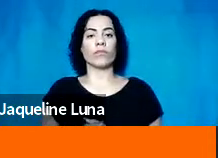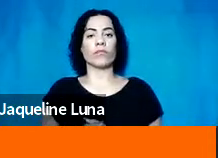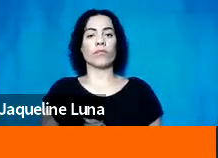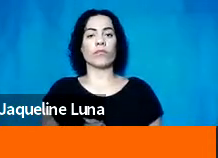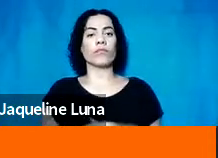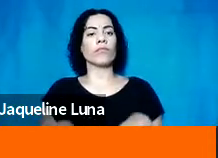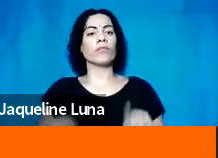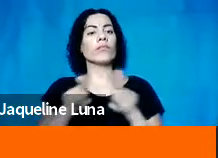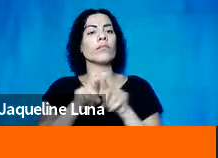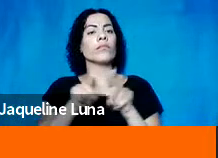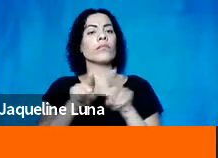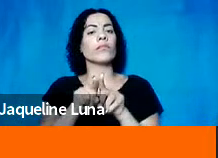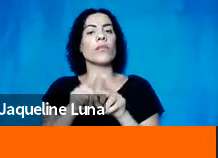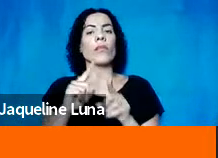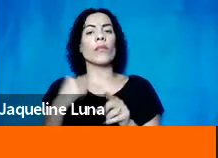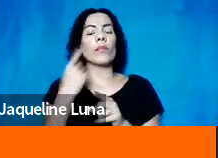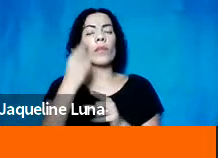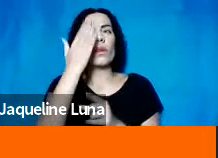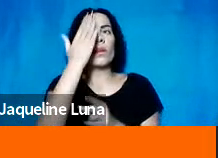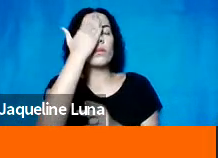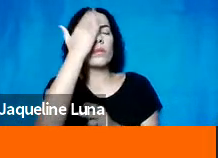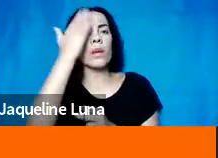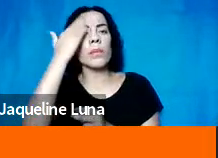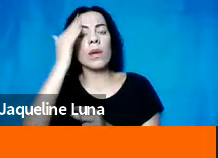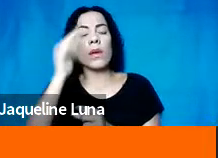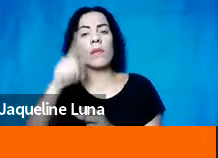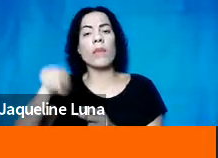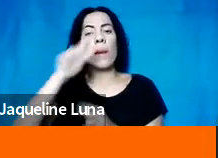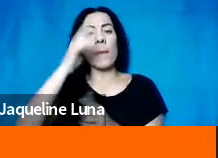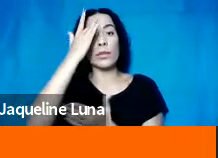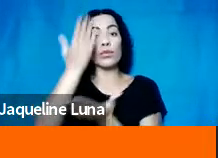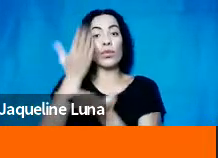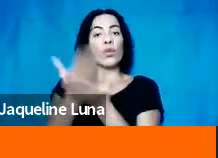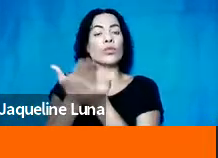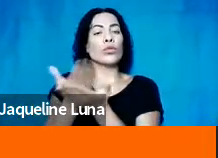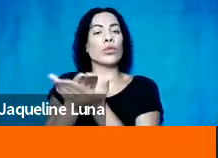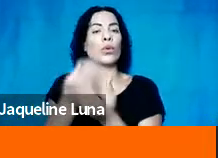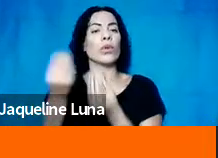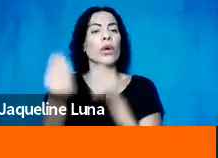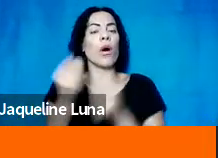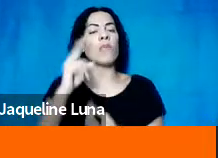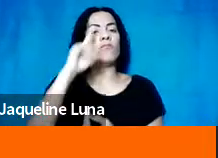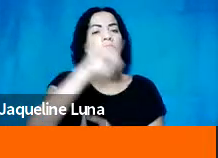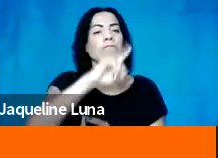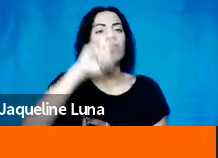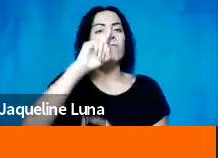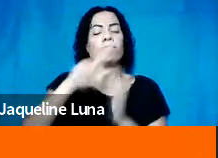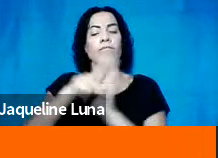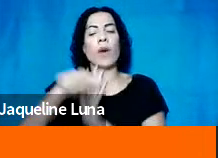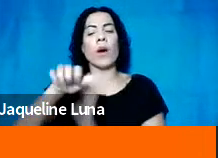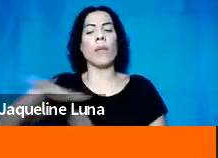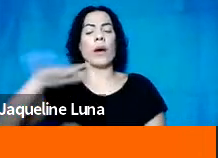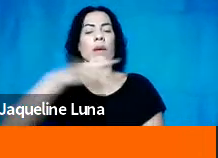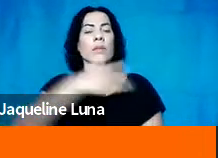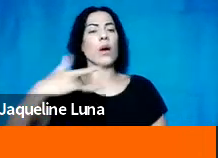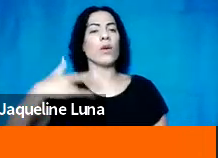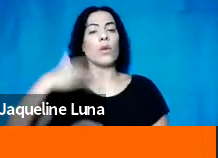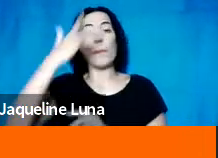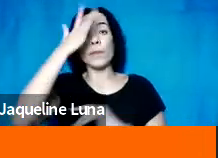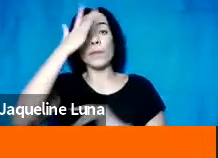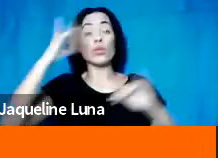Ouvimos aqueles que estudam sobre as iniquidades e vulnerabilidades em saúde, mas principalmente ouvimos a voz das